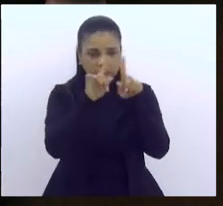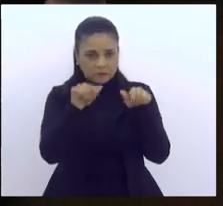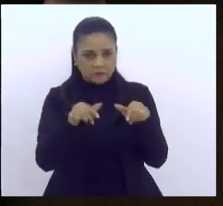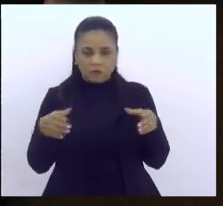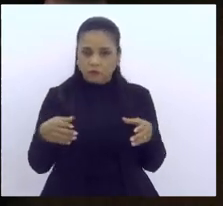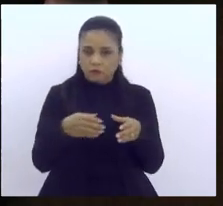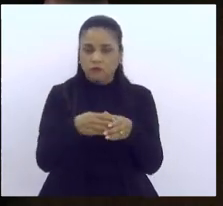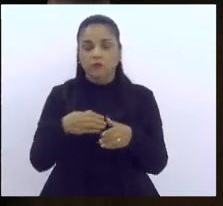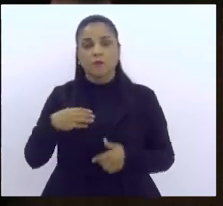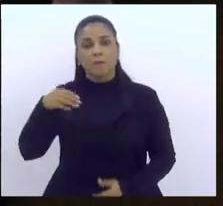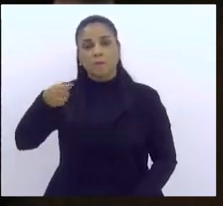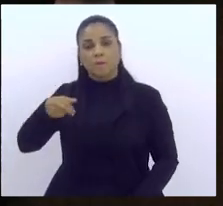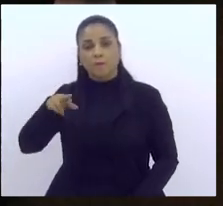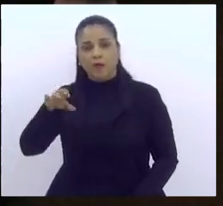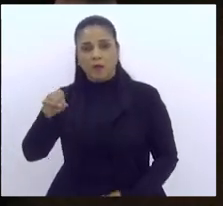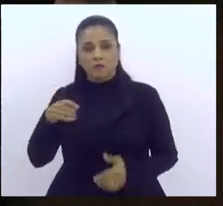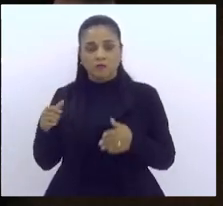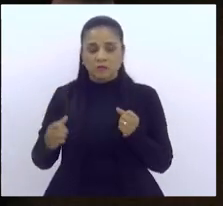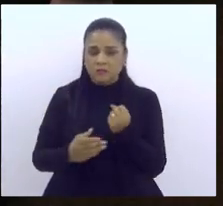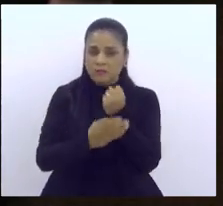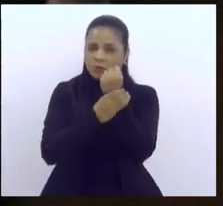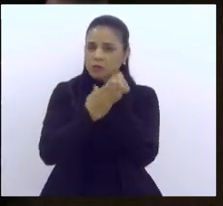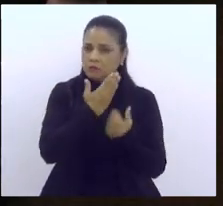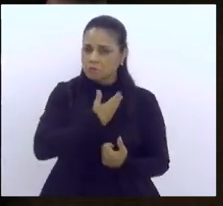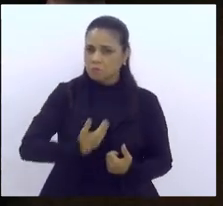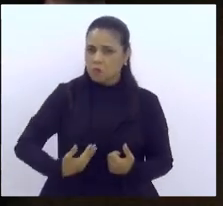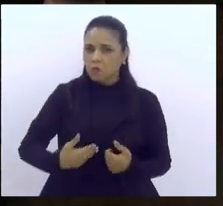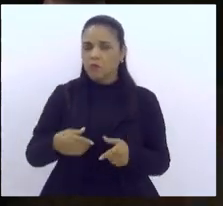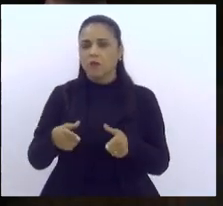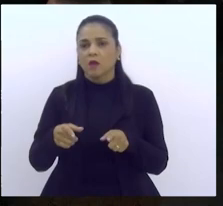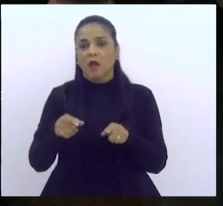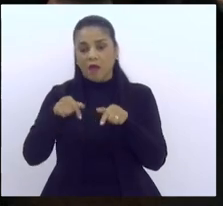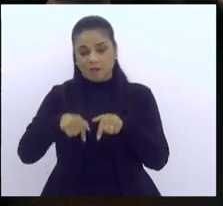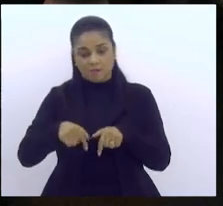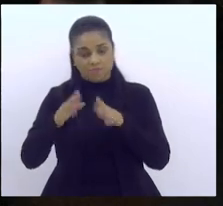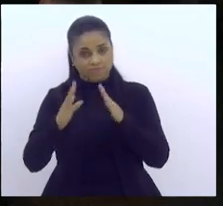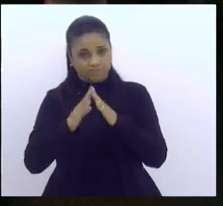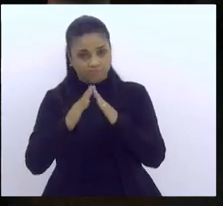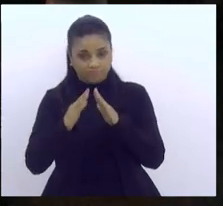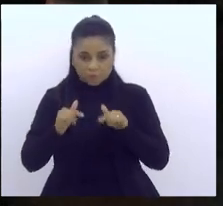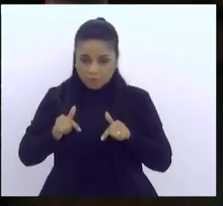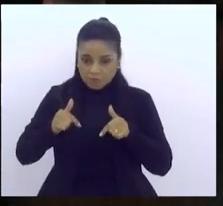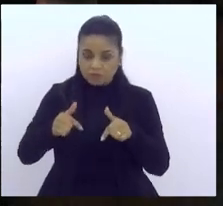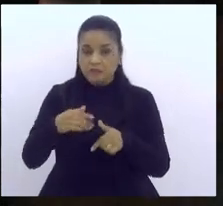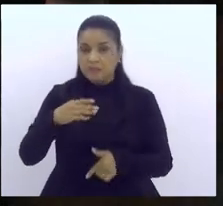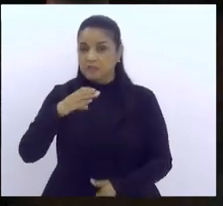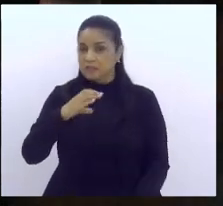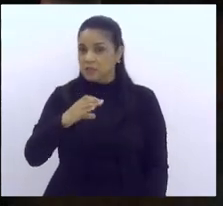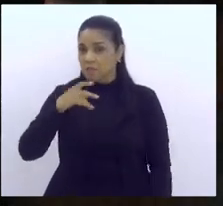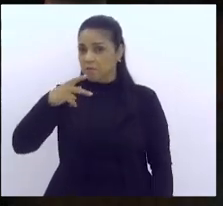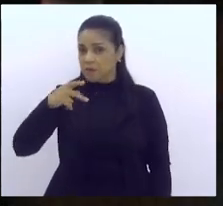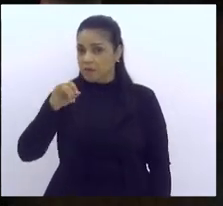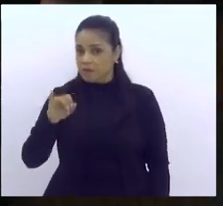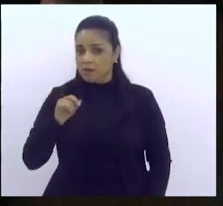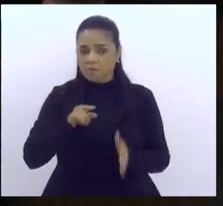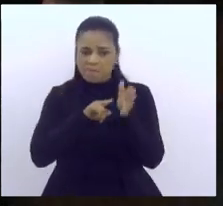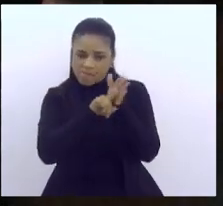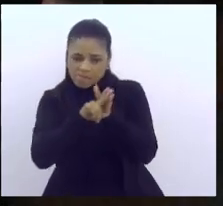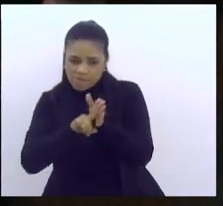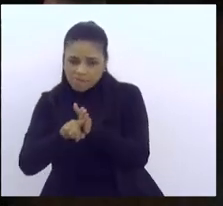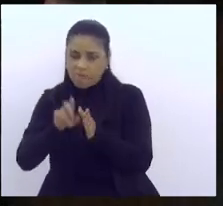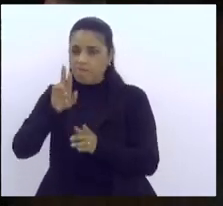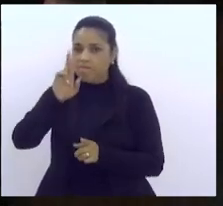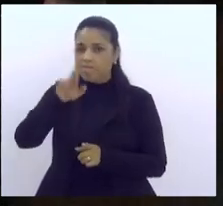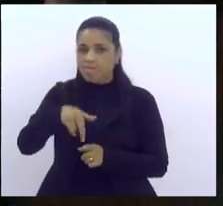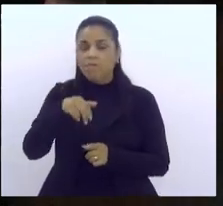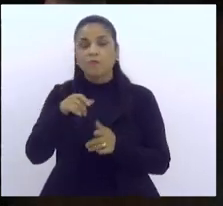Márcio Gualberto, na Comissão de Segurança Pública. Ou essa casa parte para instalar uma CPI para apurar as razões do